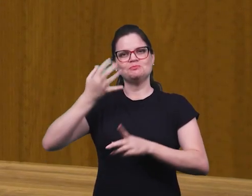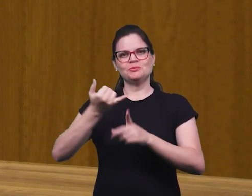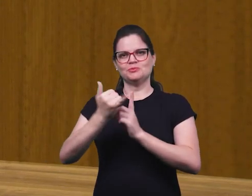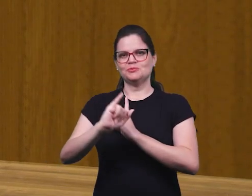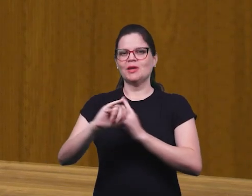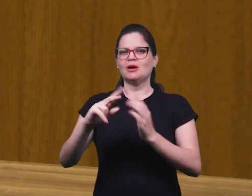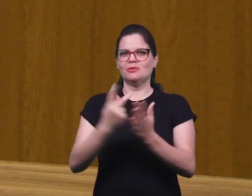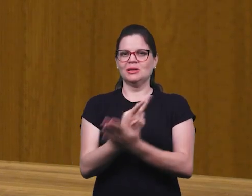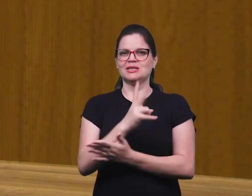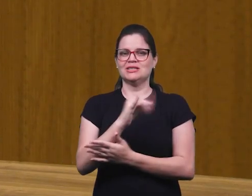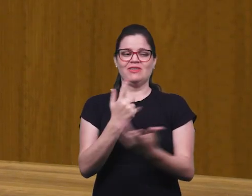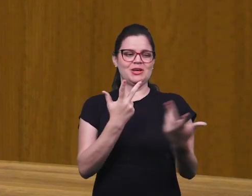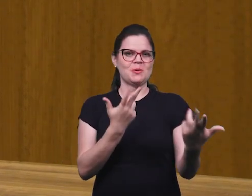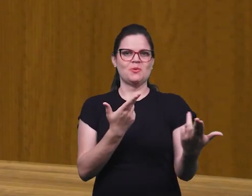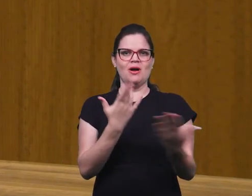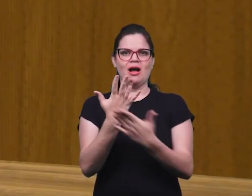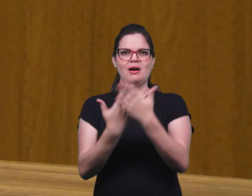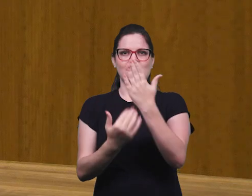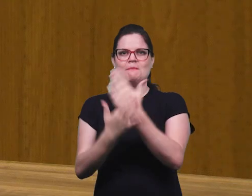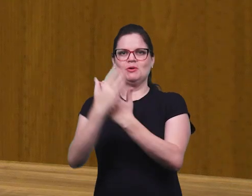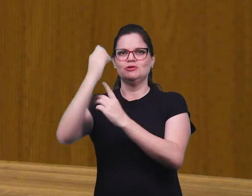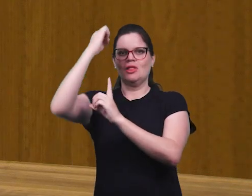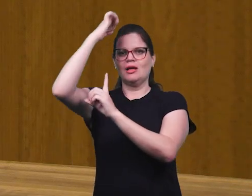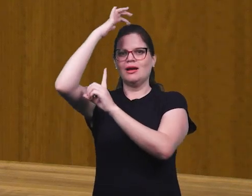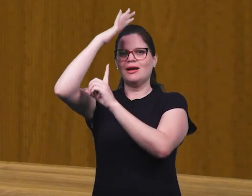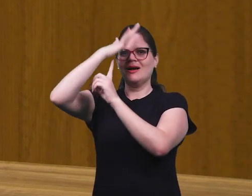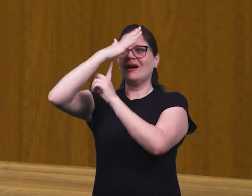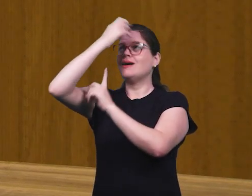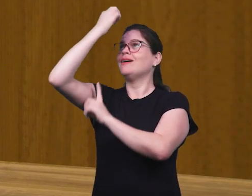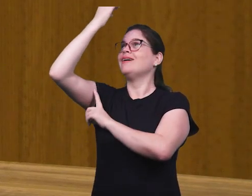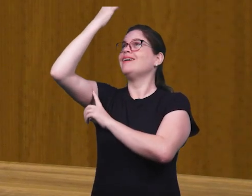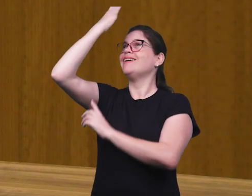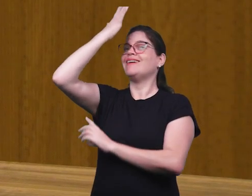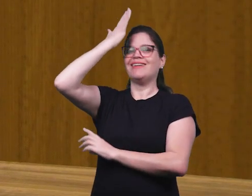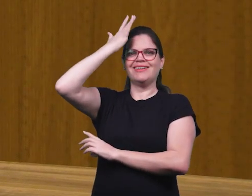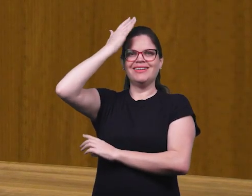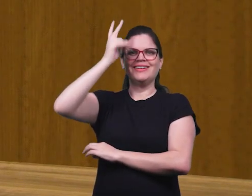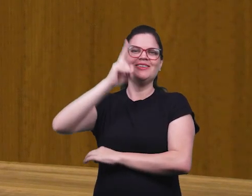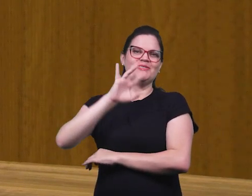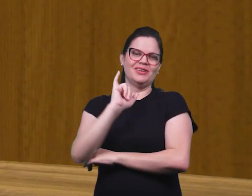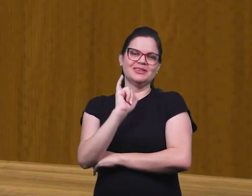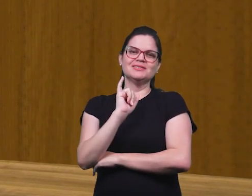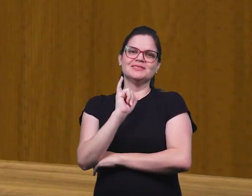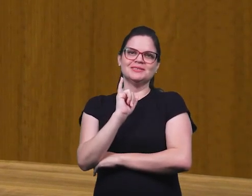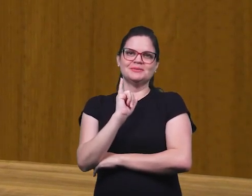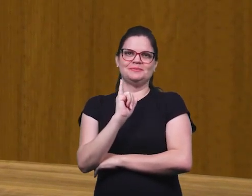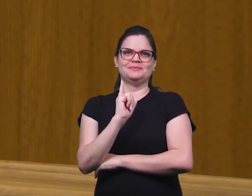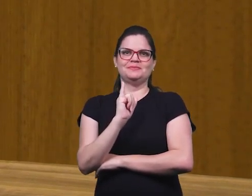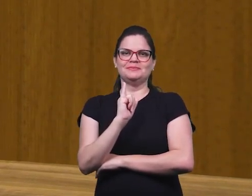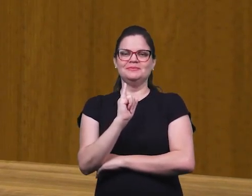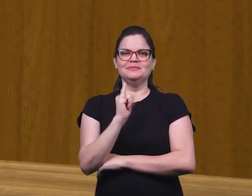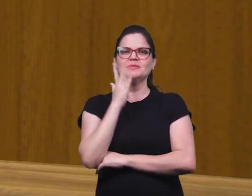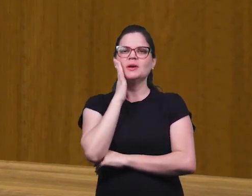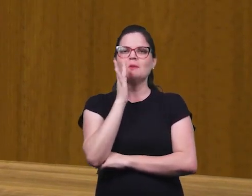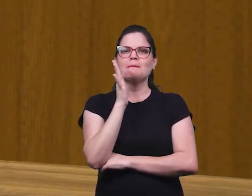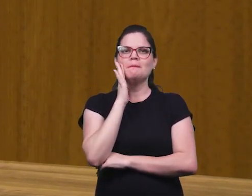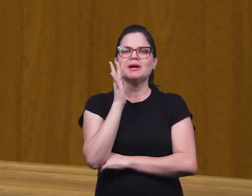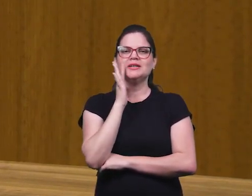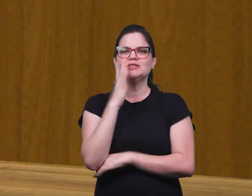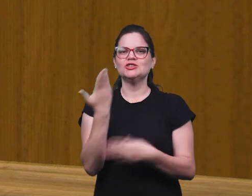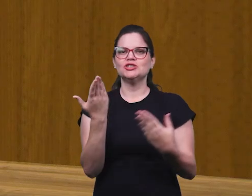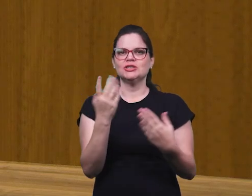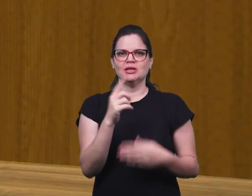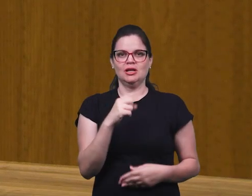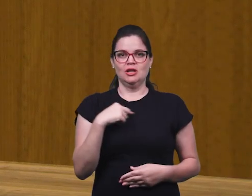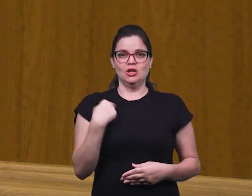aqui. A mão do Senhor vai estar sobre as nossas vidas, né? É impossível nós imaginarmos, como o pastor